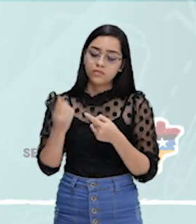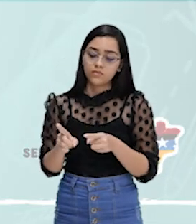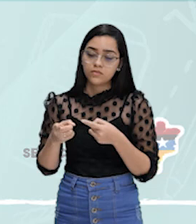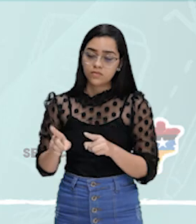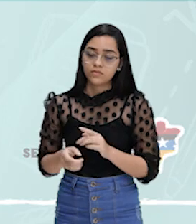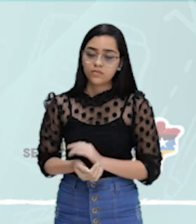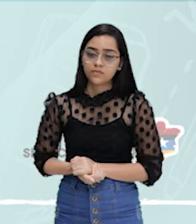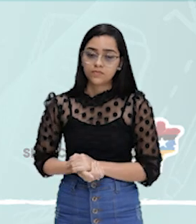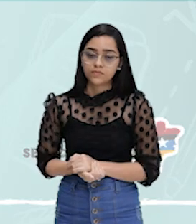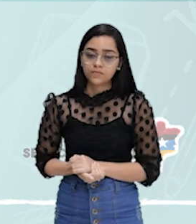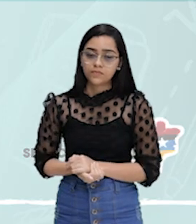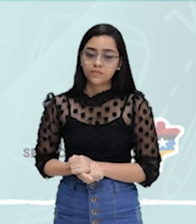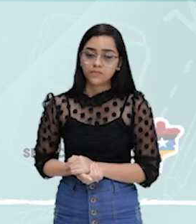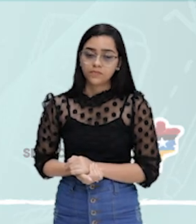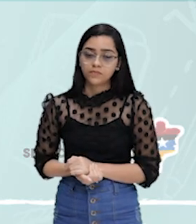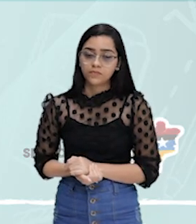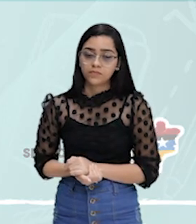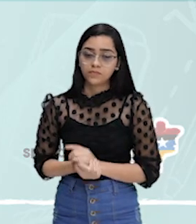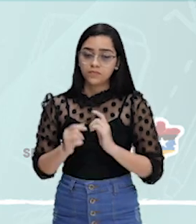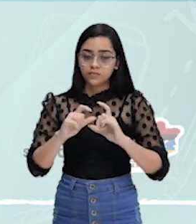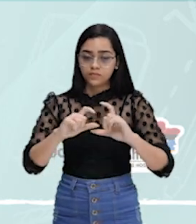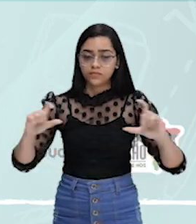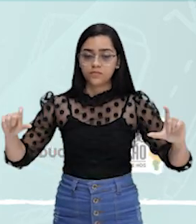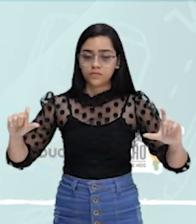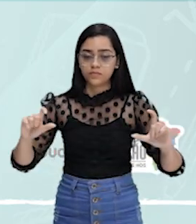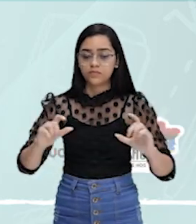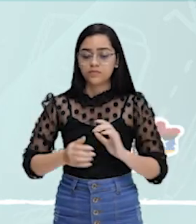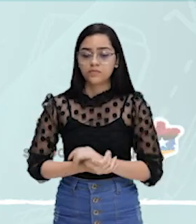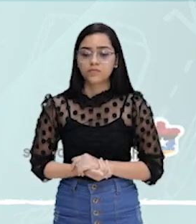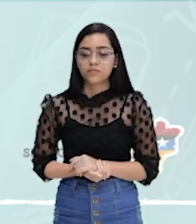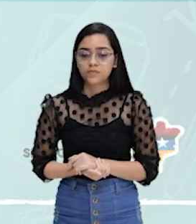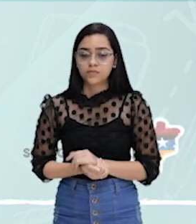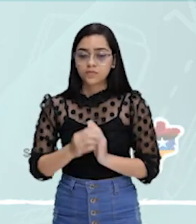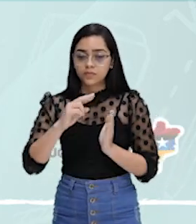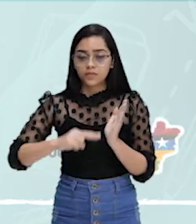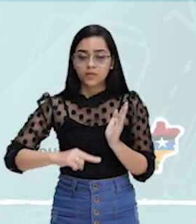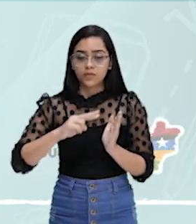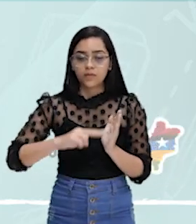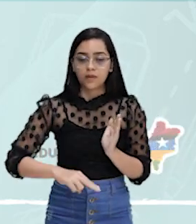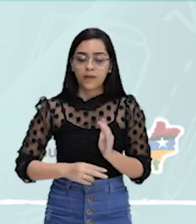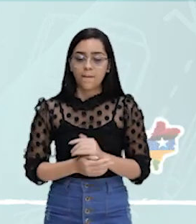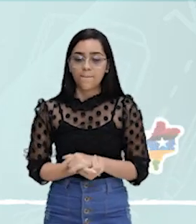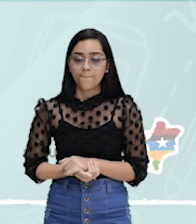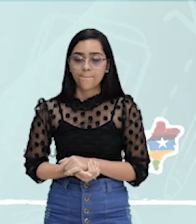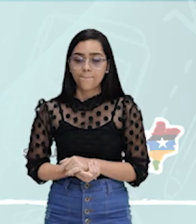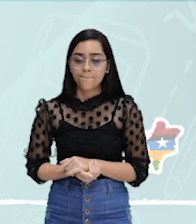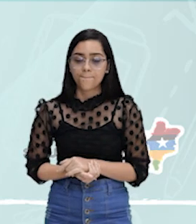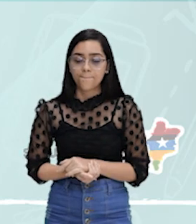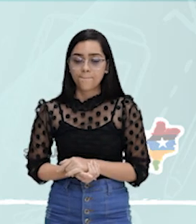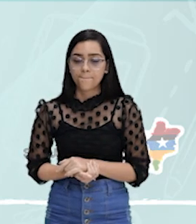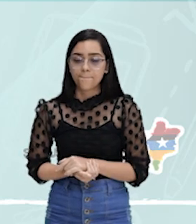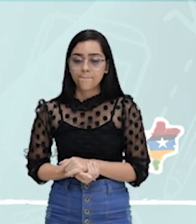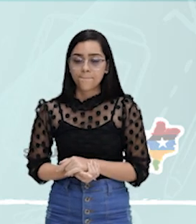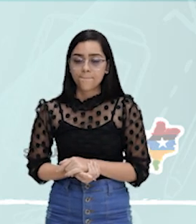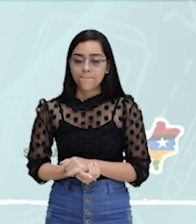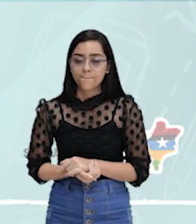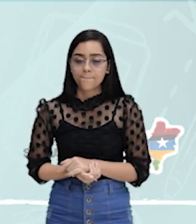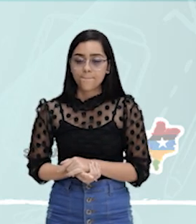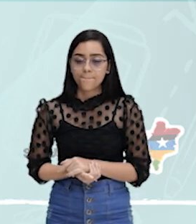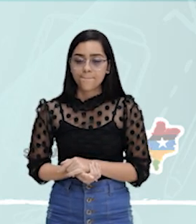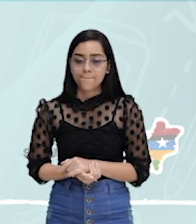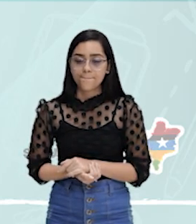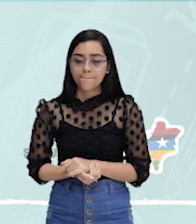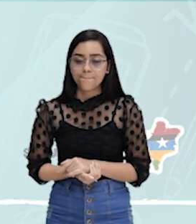da Operação Condor. Levando-se em conta o contexto em que foi